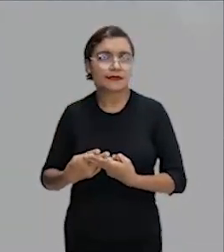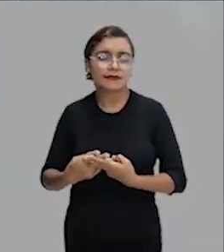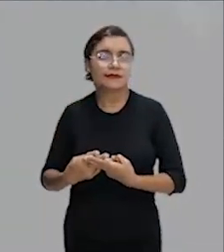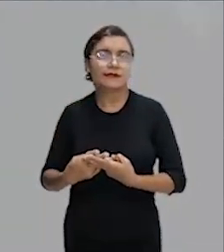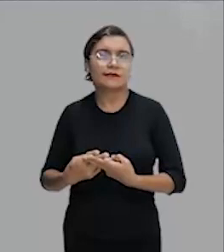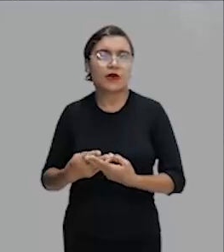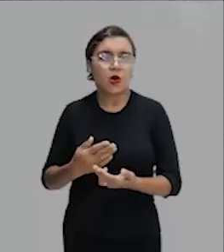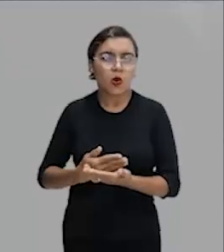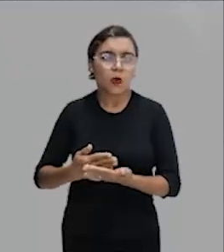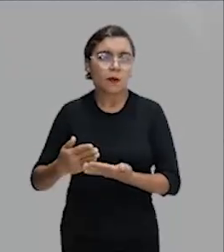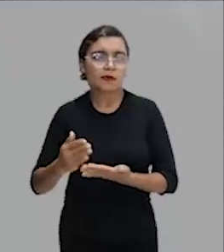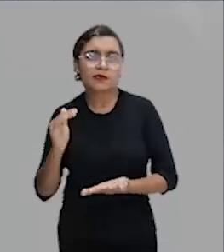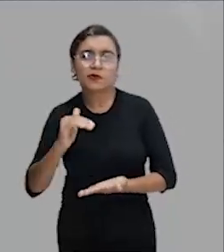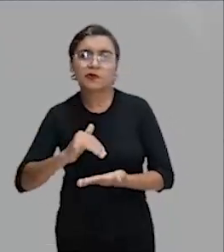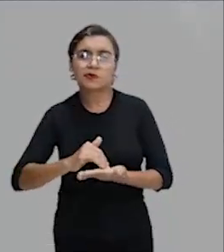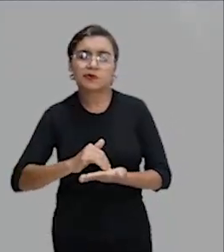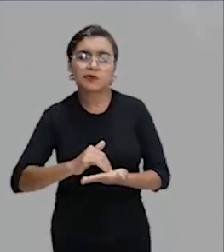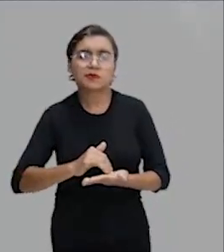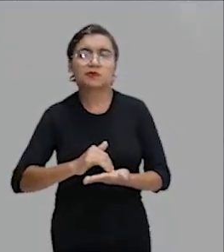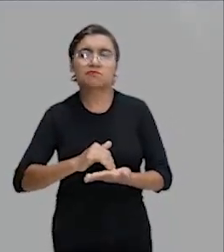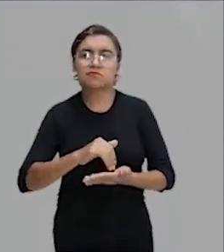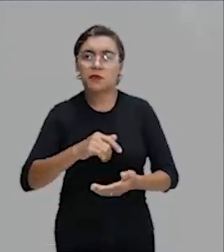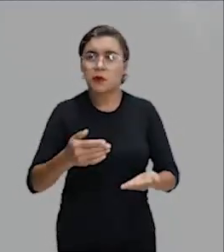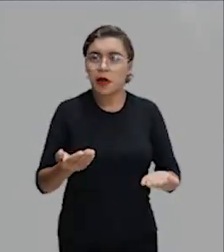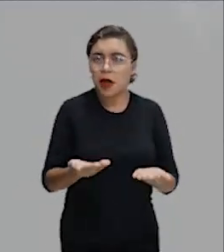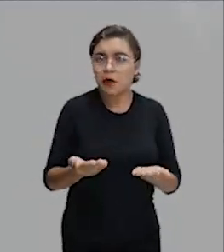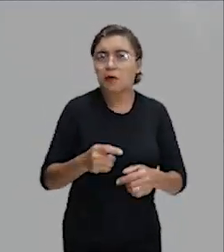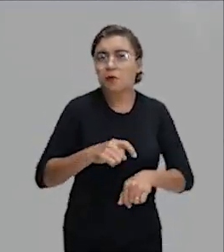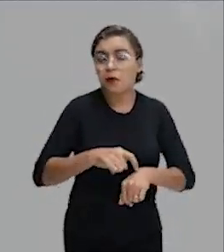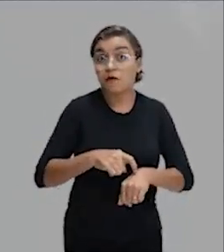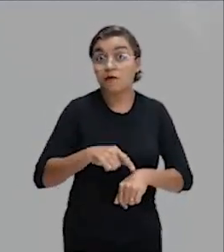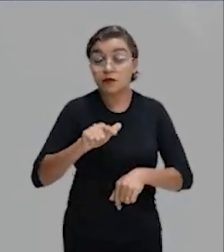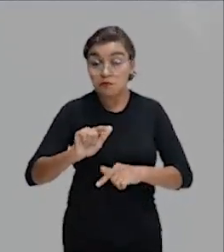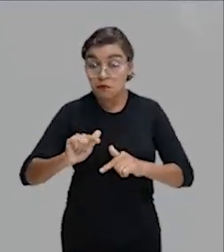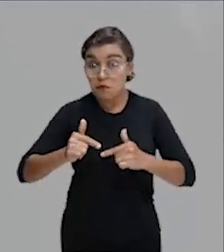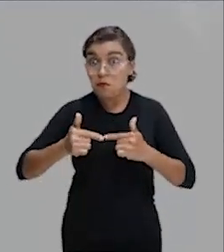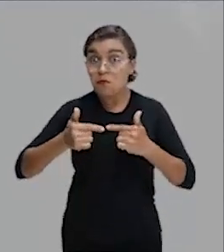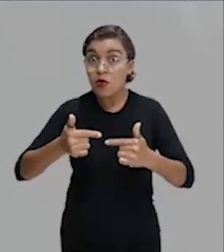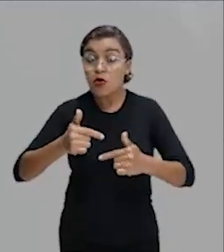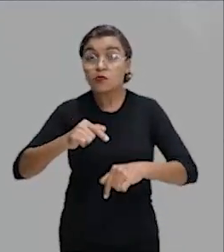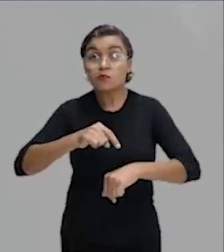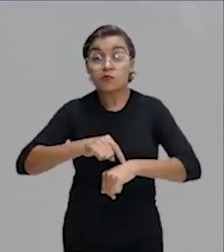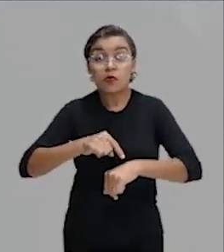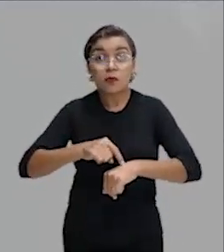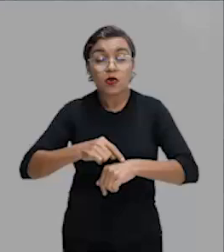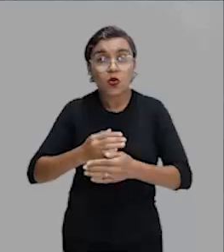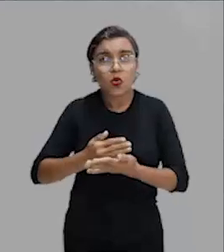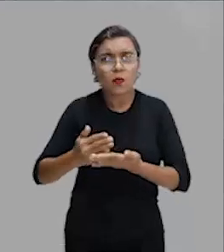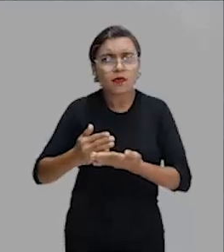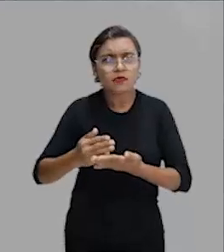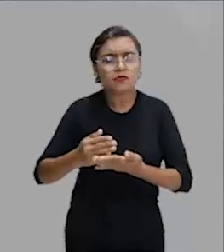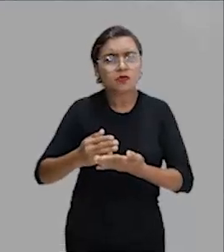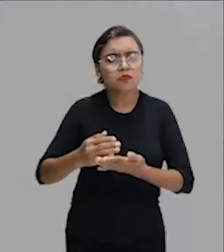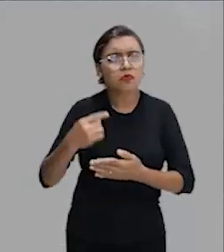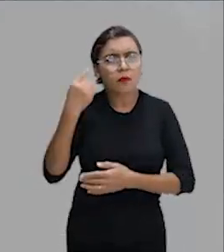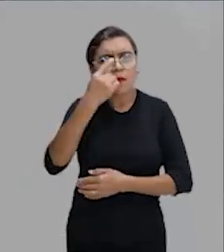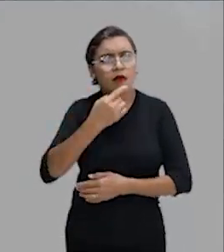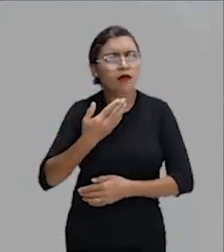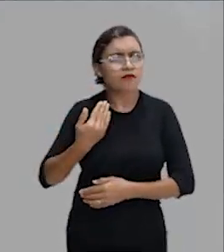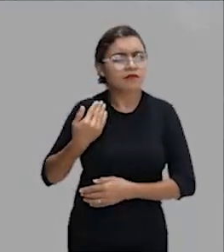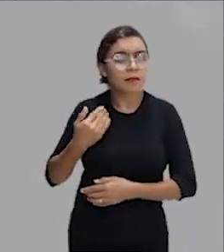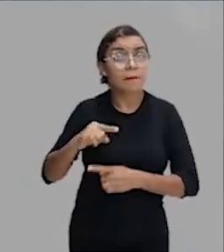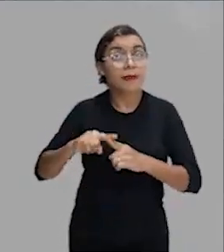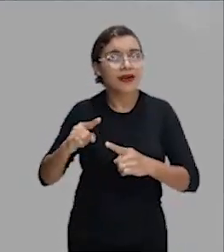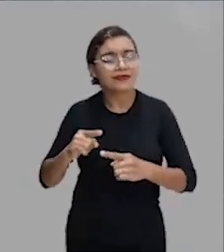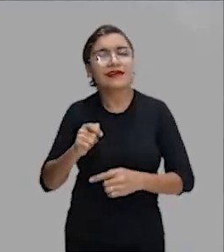última hora, tá? Então, você está indicando uma ação que começou há uma hora atrás, mas até agora ela se faz presente,